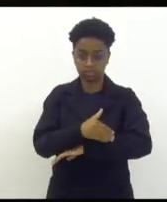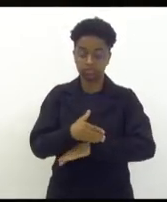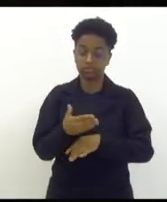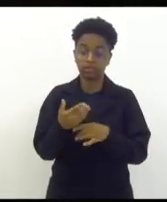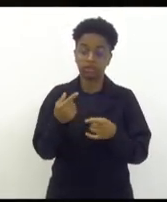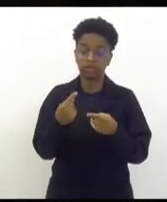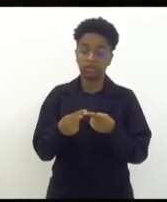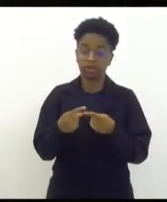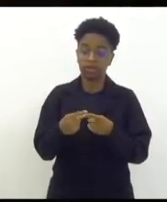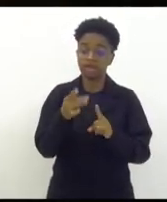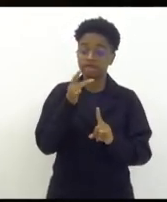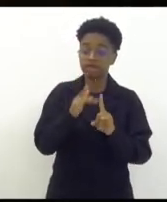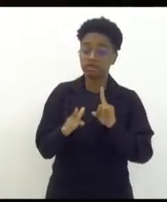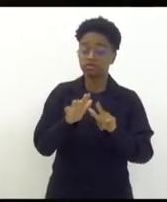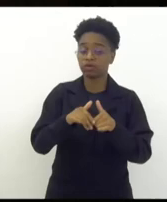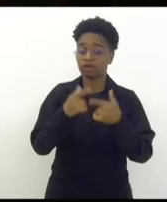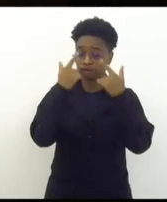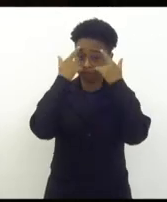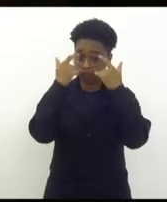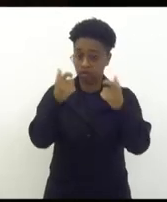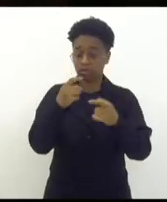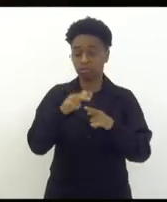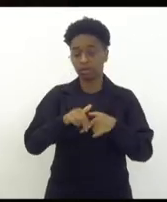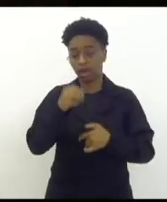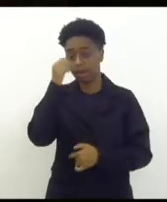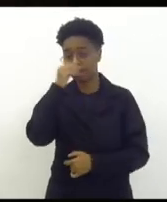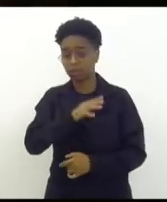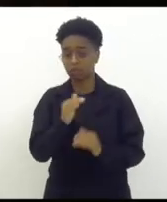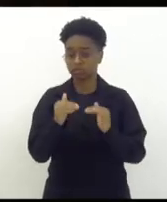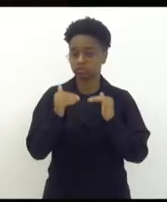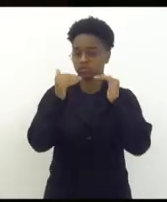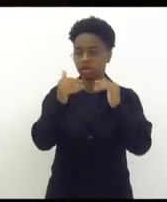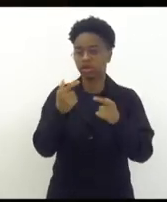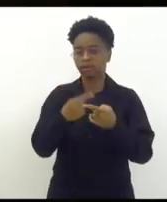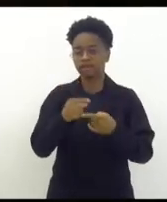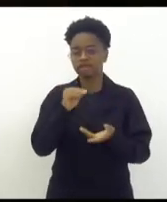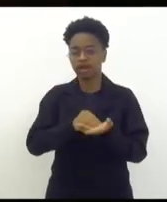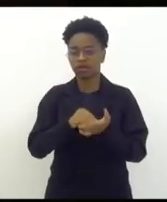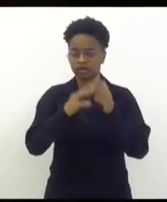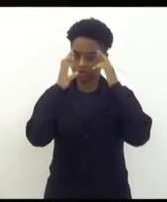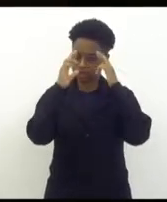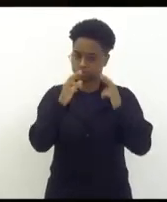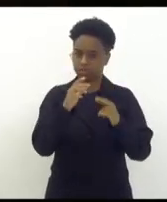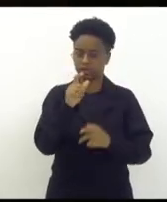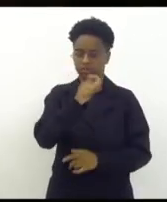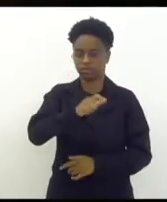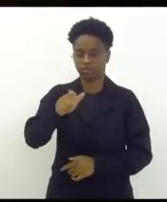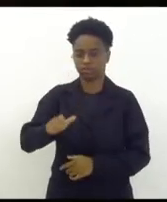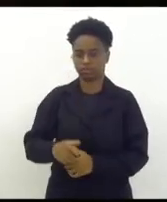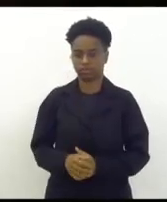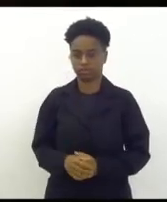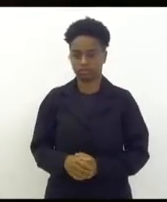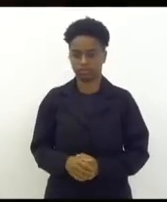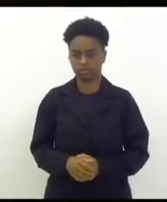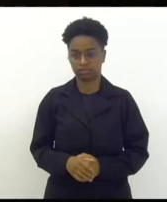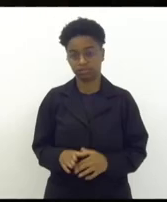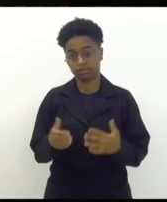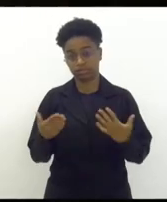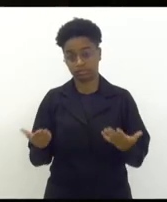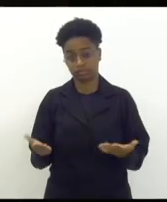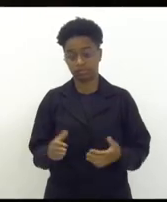é vítima da violência da truculência do abuso de autoridade do desrespeito dessas pessoas portanto